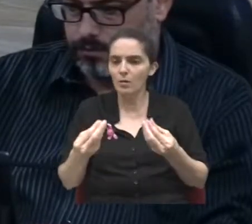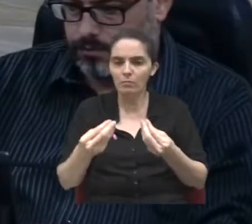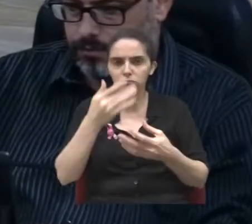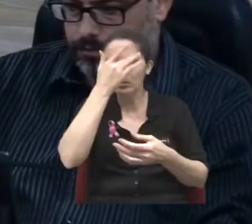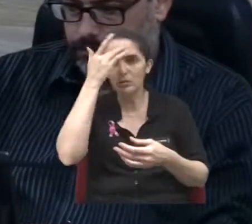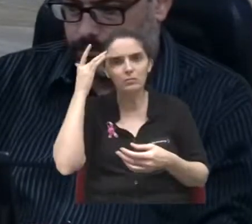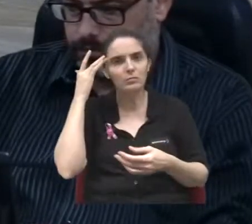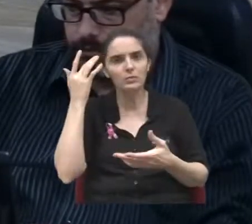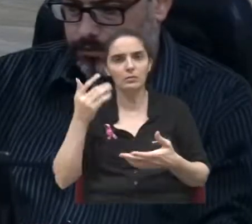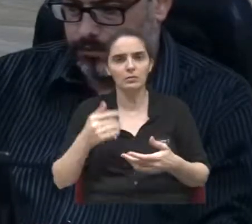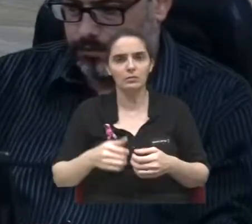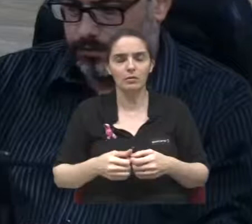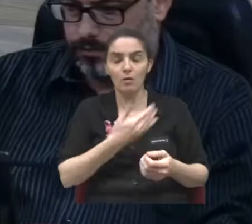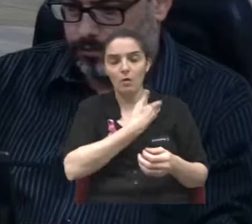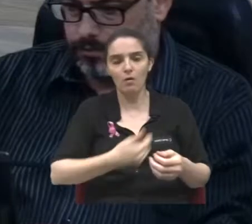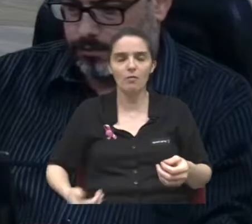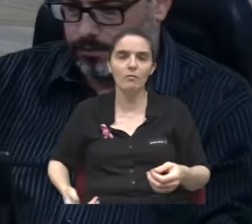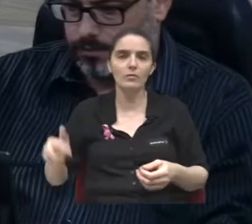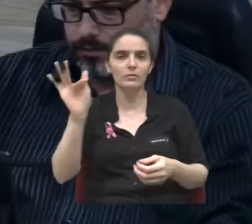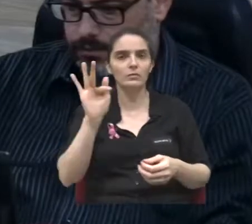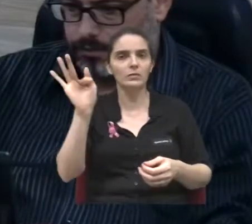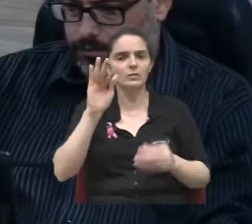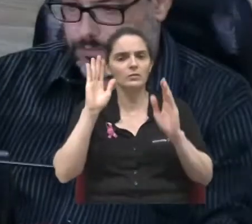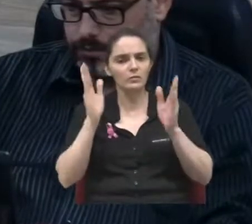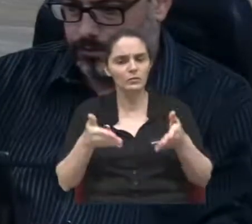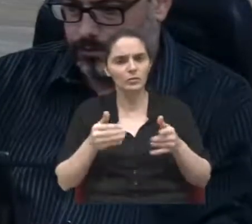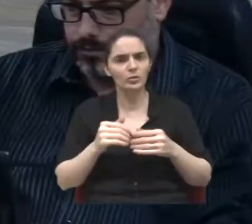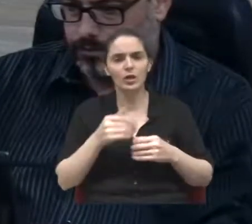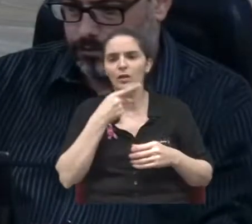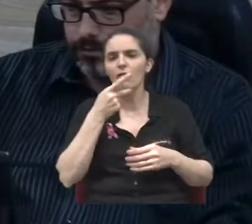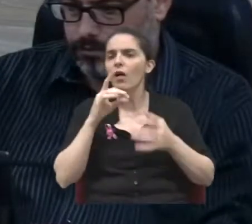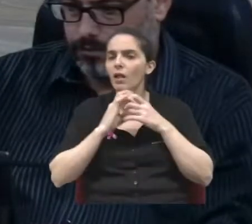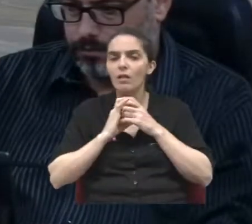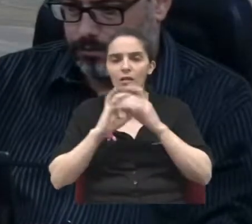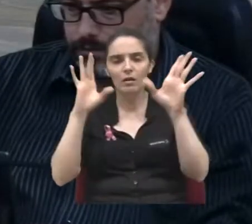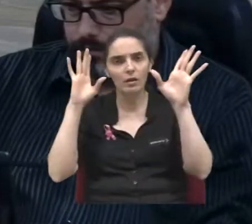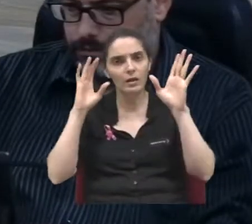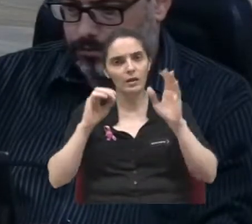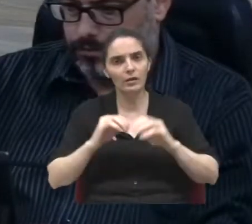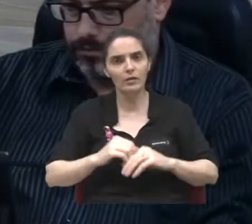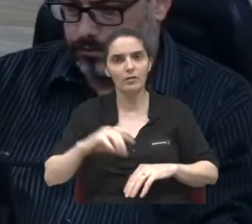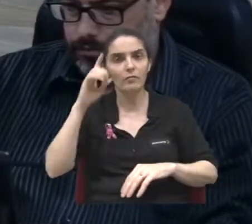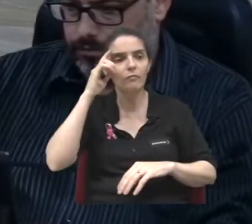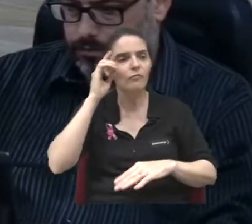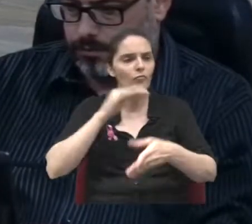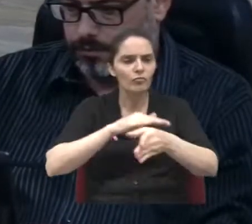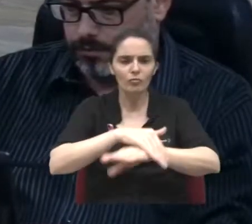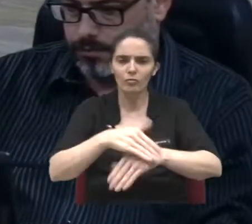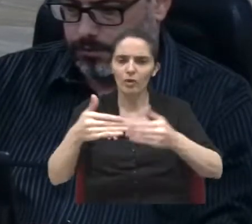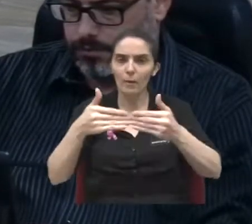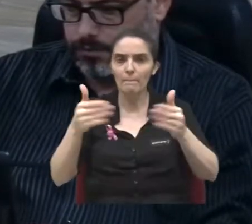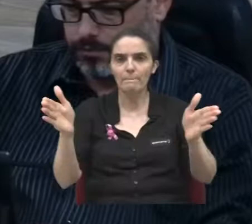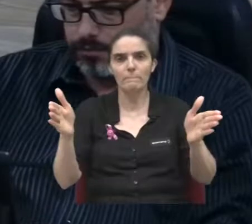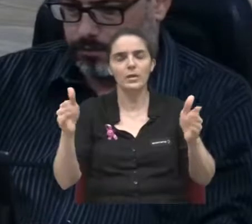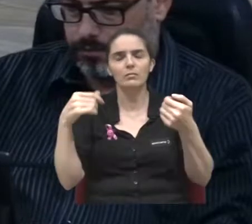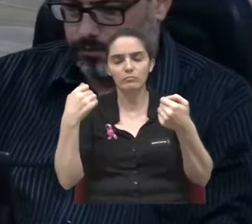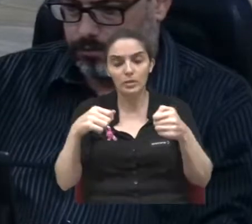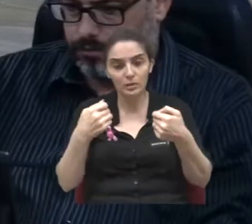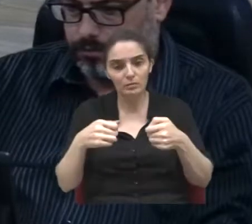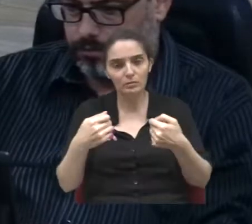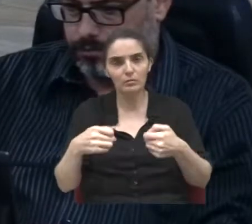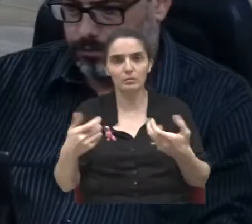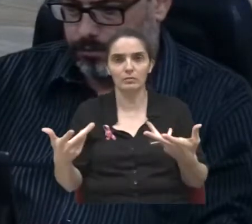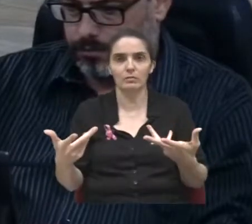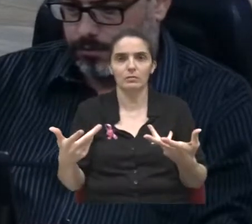federal esse aval para que pudesse estar colocando uma